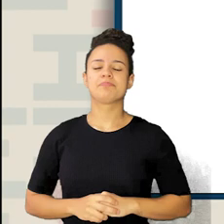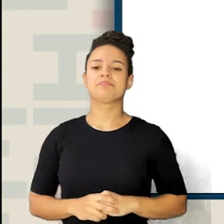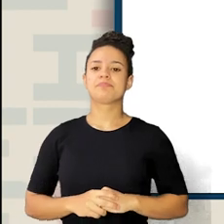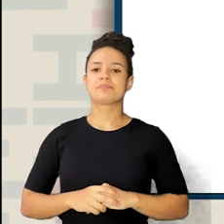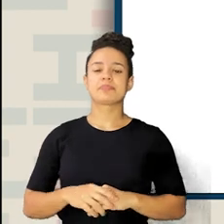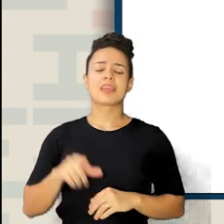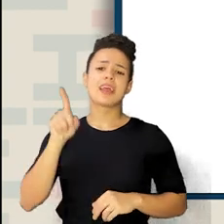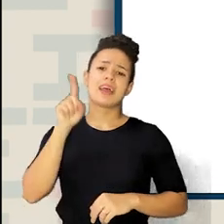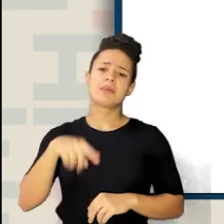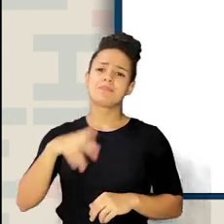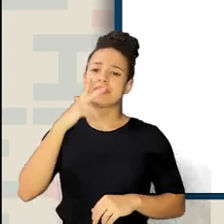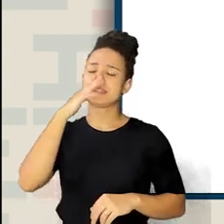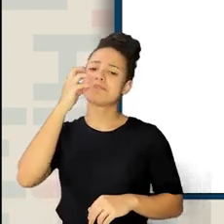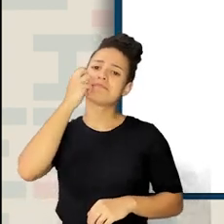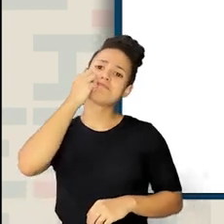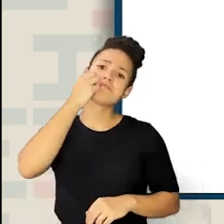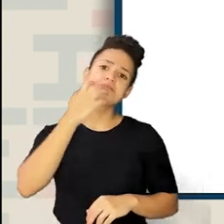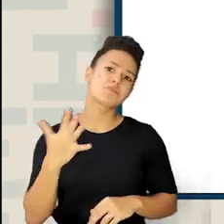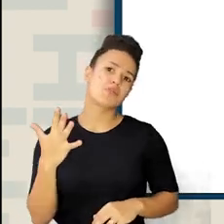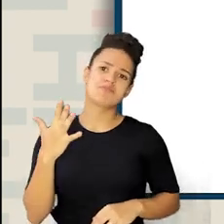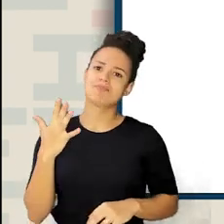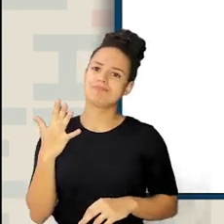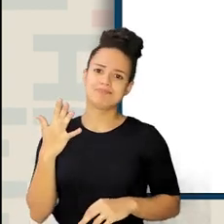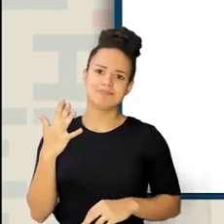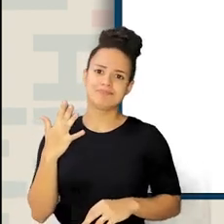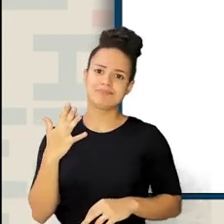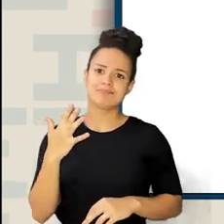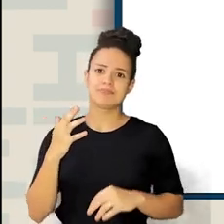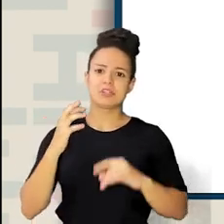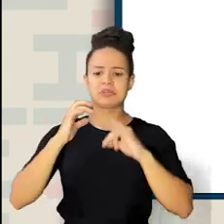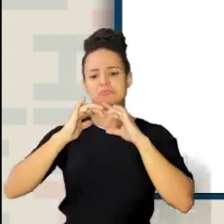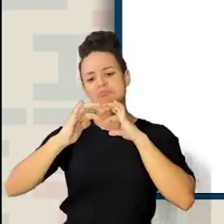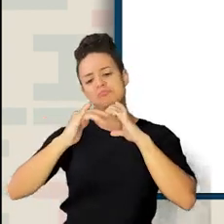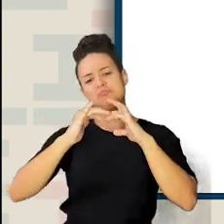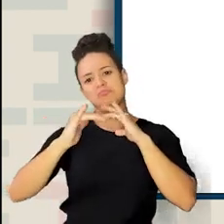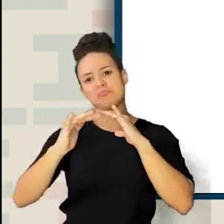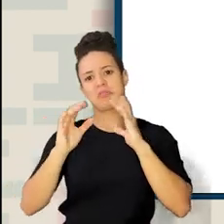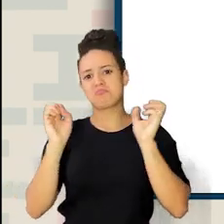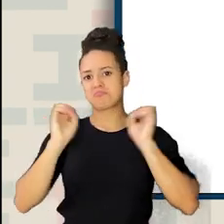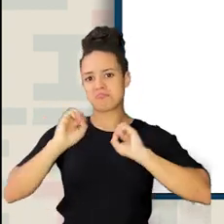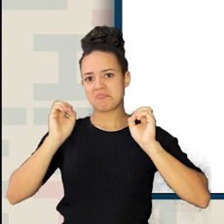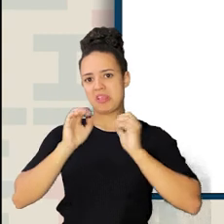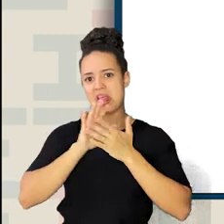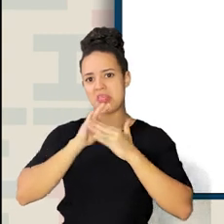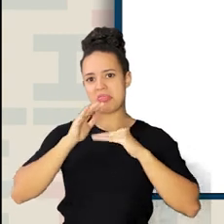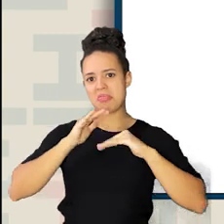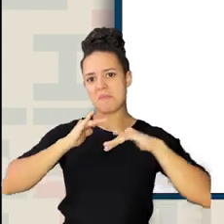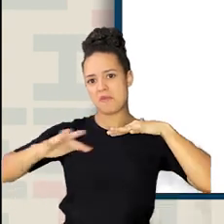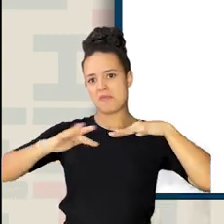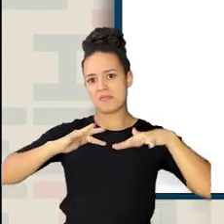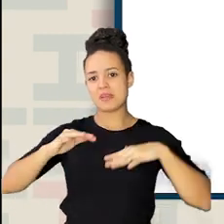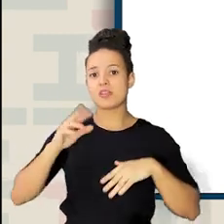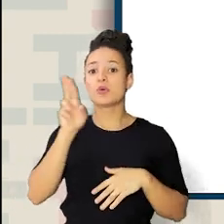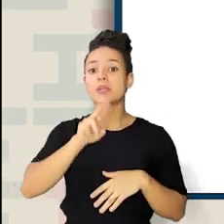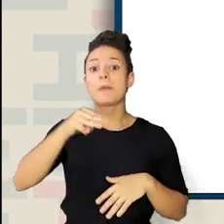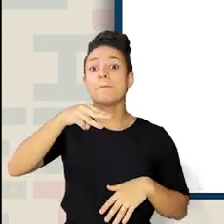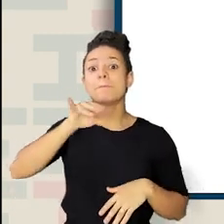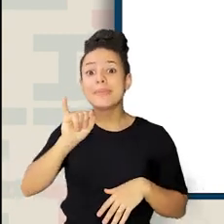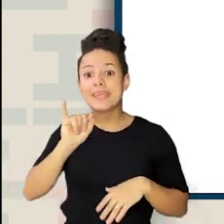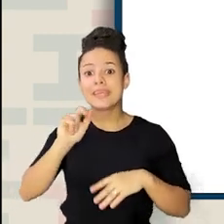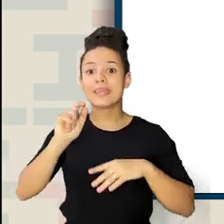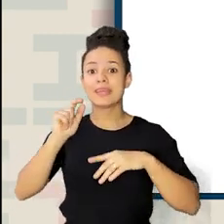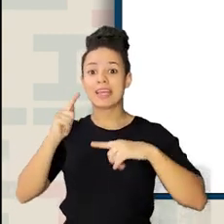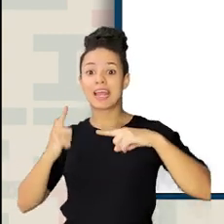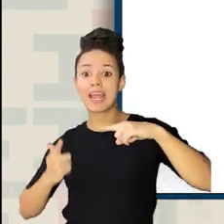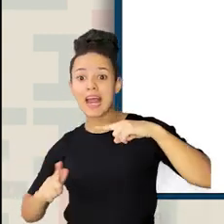E aí fica muito eficaz. Os outros dedos praticamente não se movem, né? Eu vou fazer com a nota Mi grave e depois o Mi